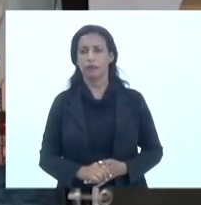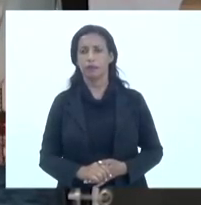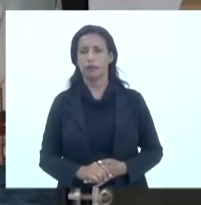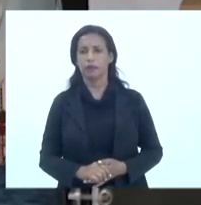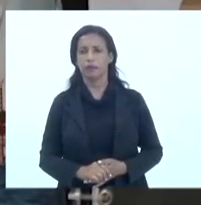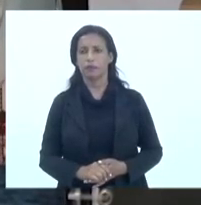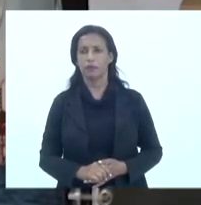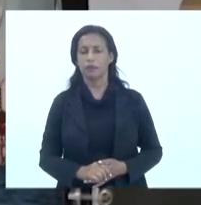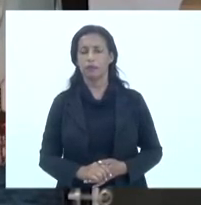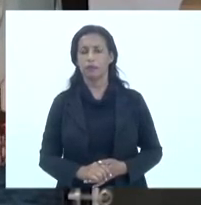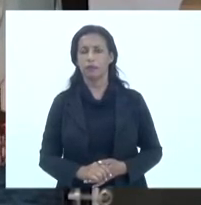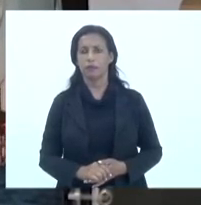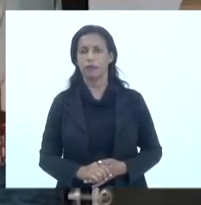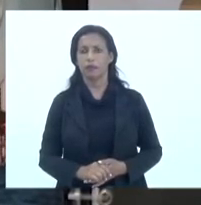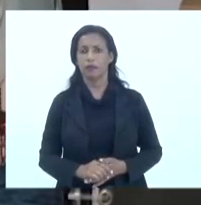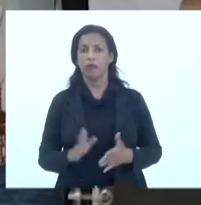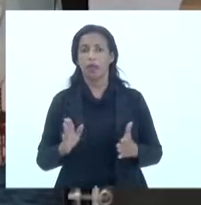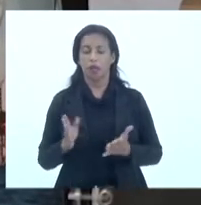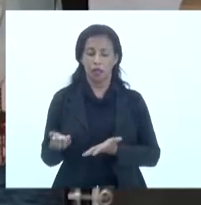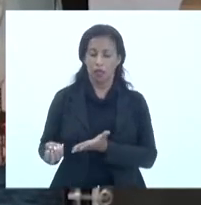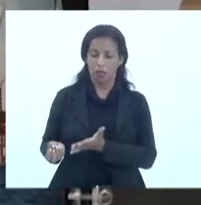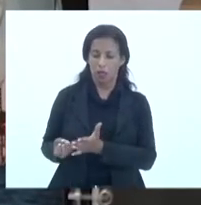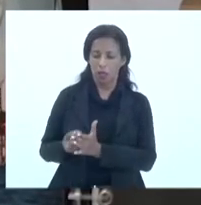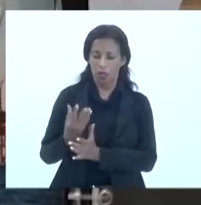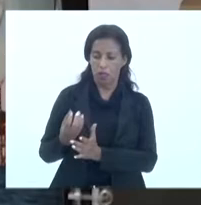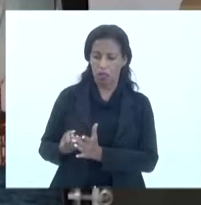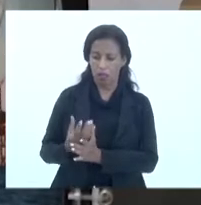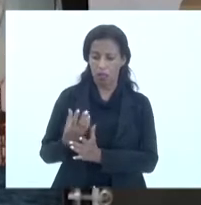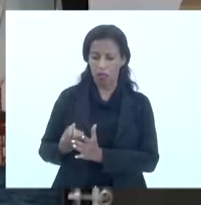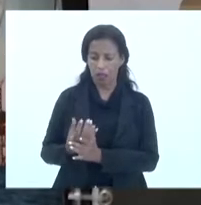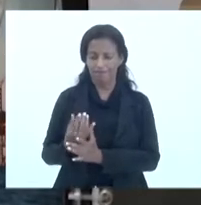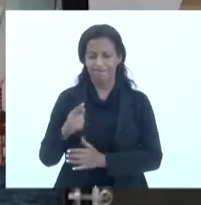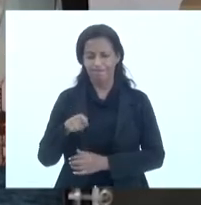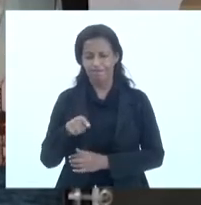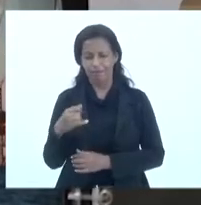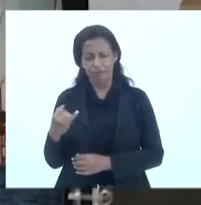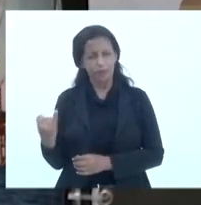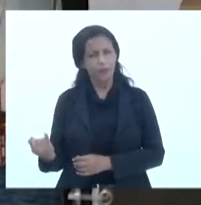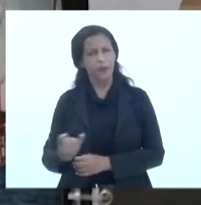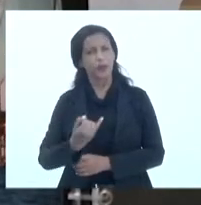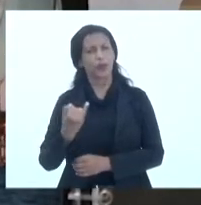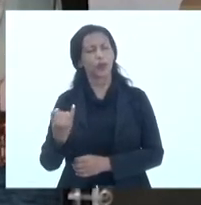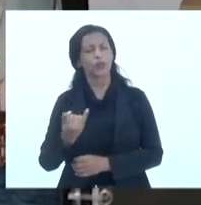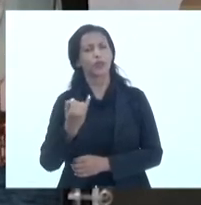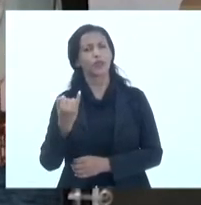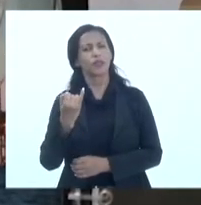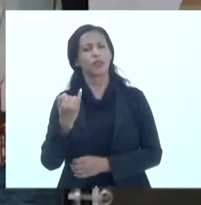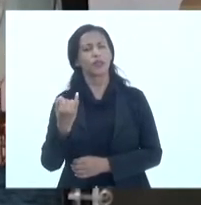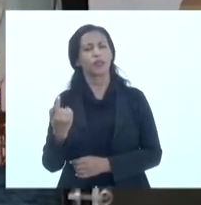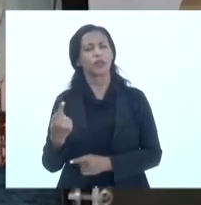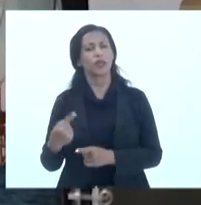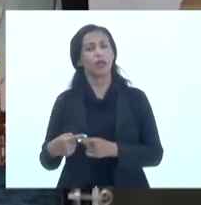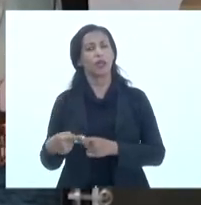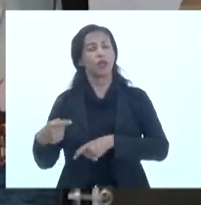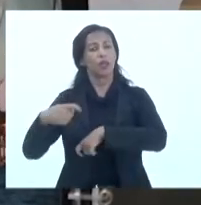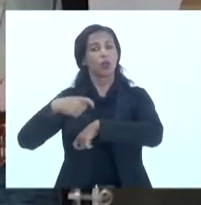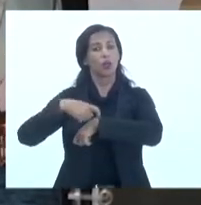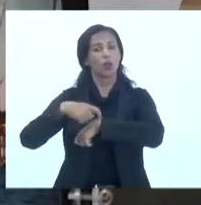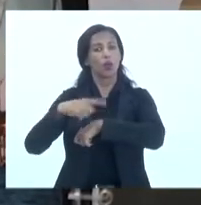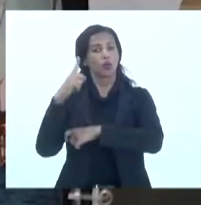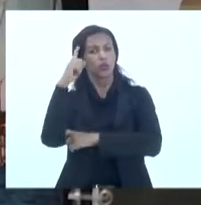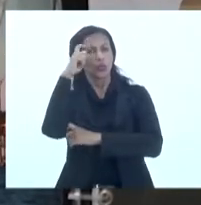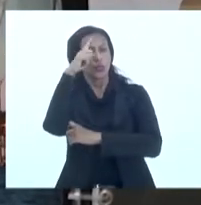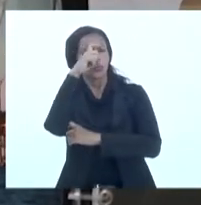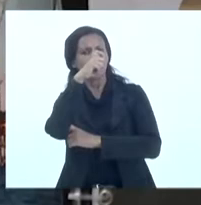acaba sendo uma iniciativa extremamente importante por conta, inclusive, dos momentos difíceis